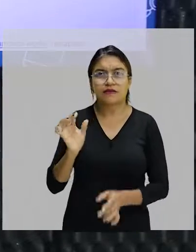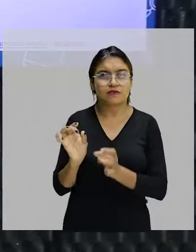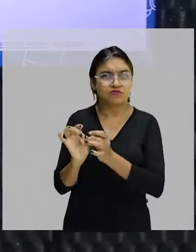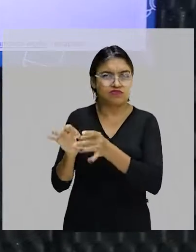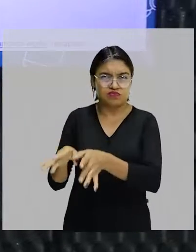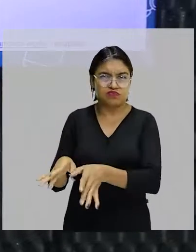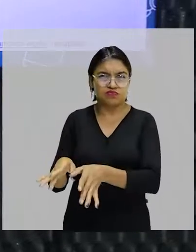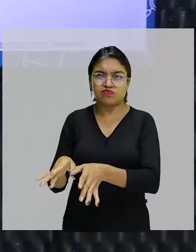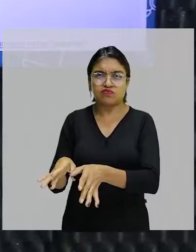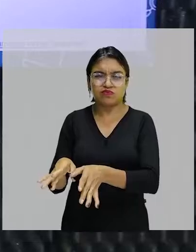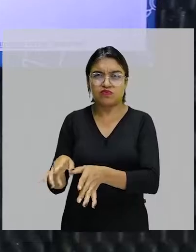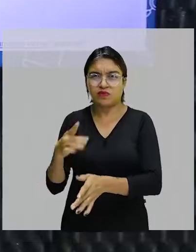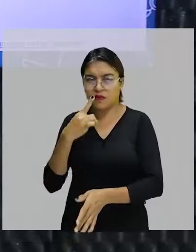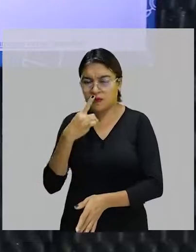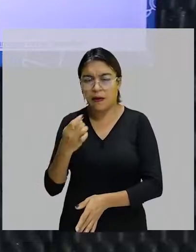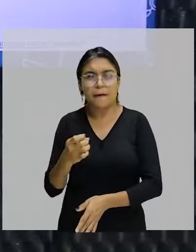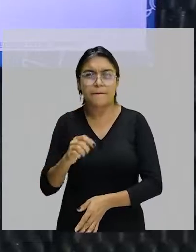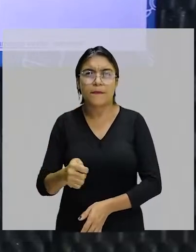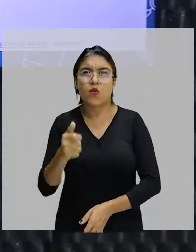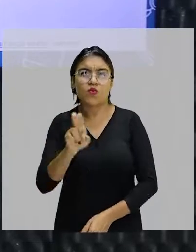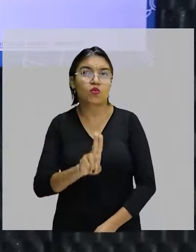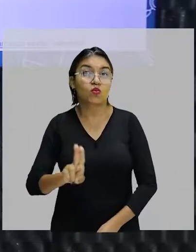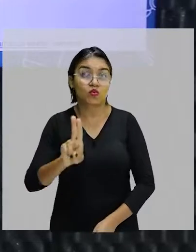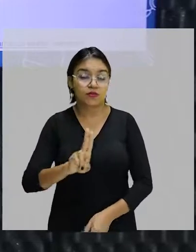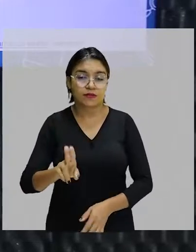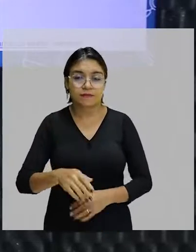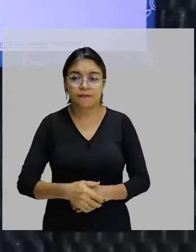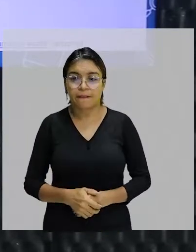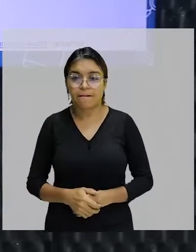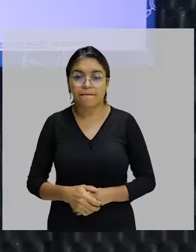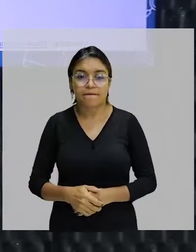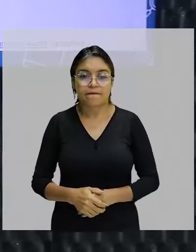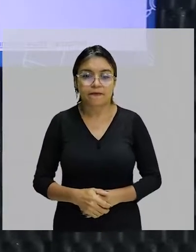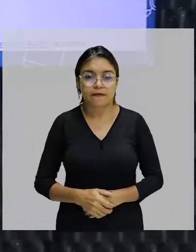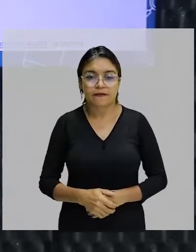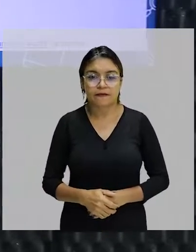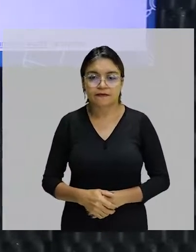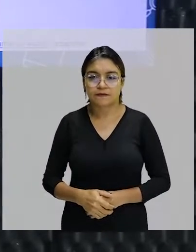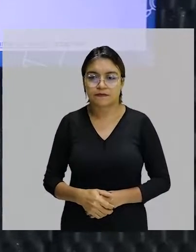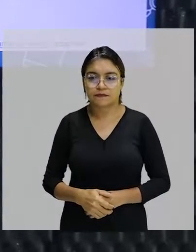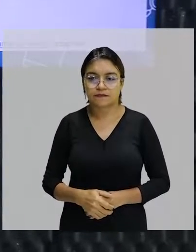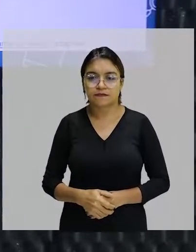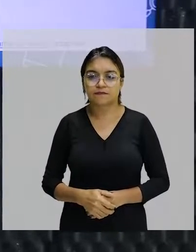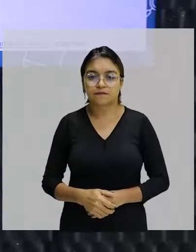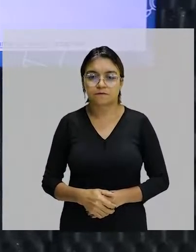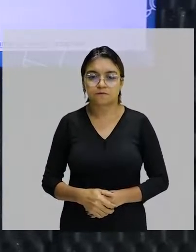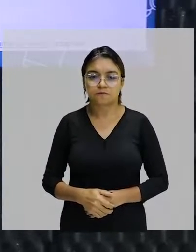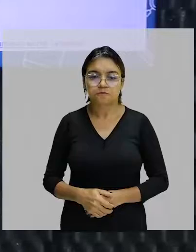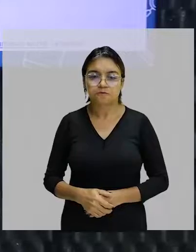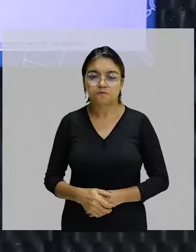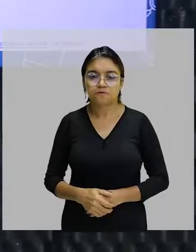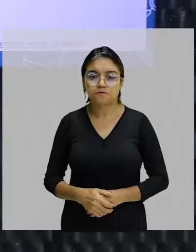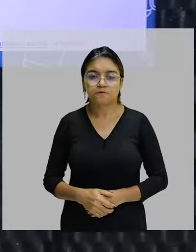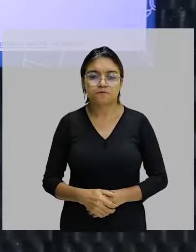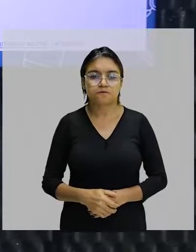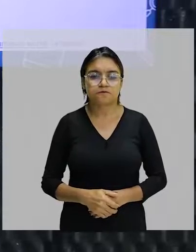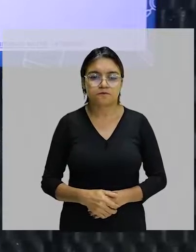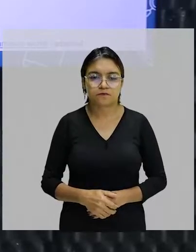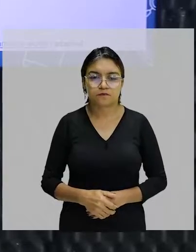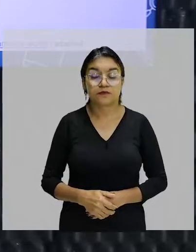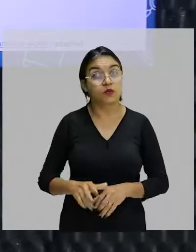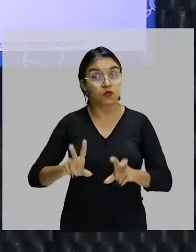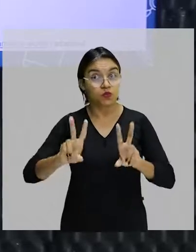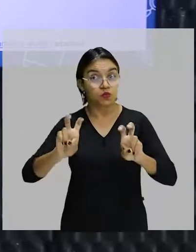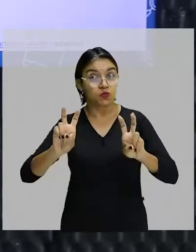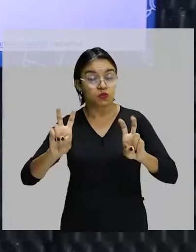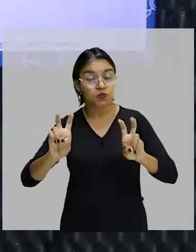utilizadas, tá? Então, o termo vem desse som e dessa combinação de palavra reggae. Sobre os